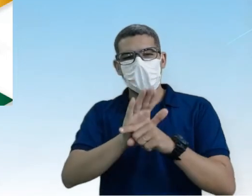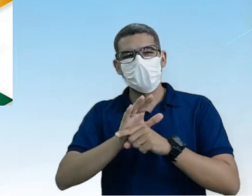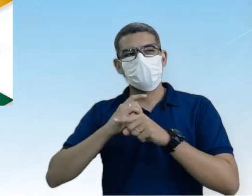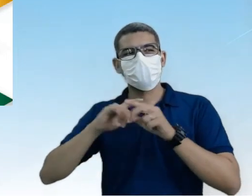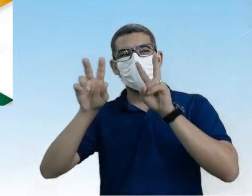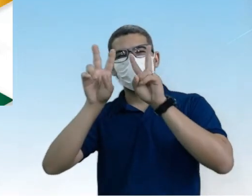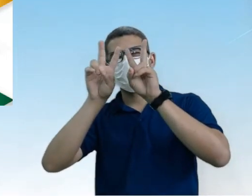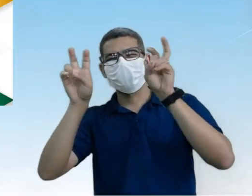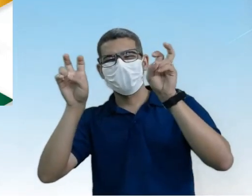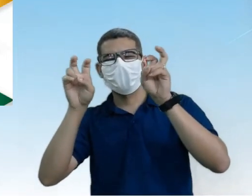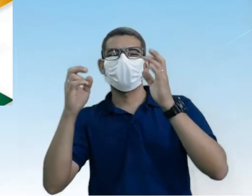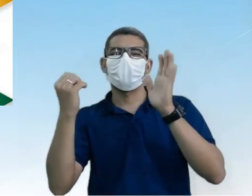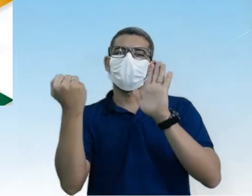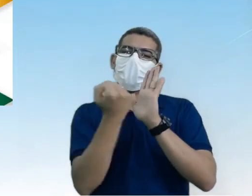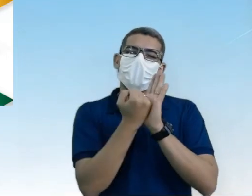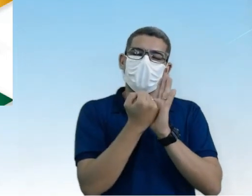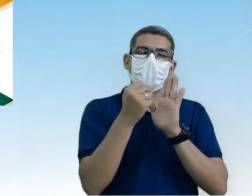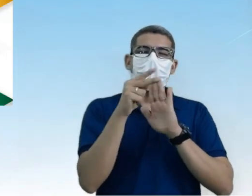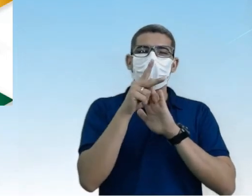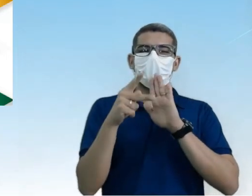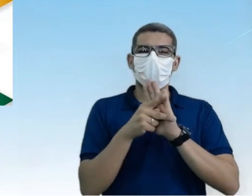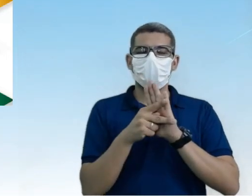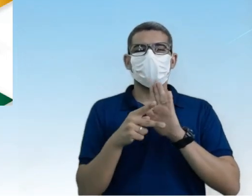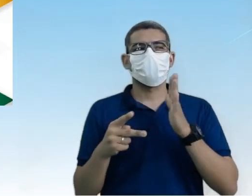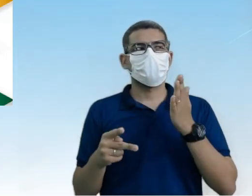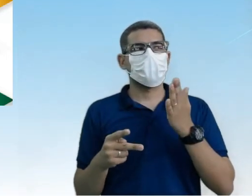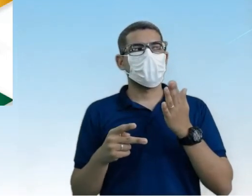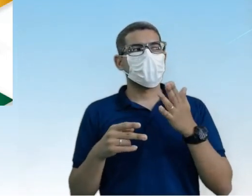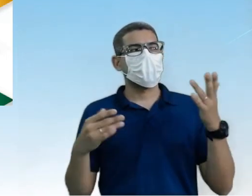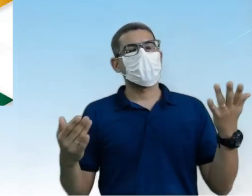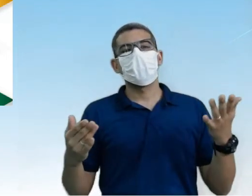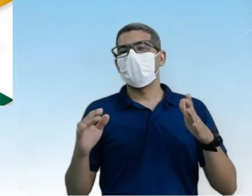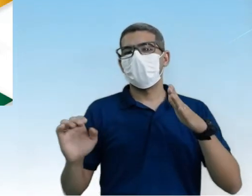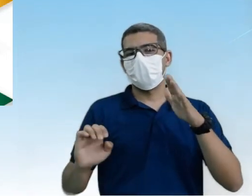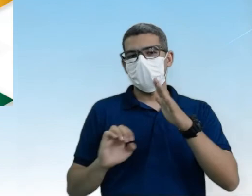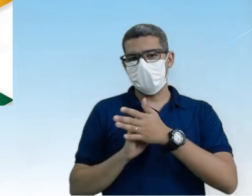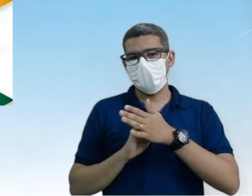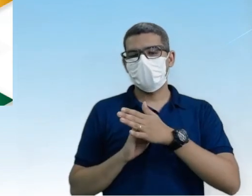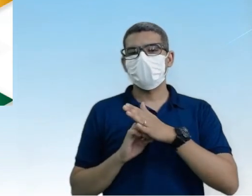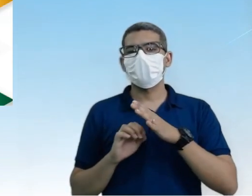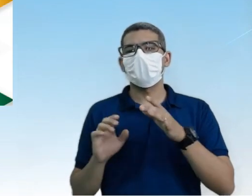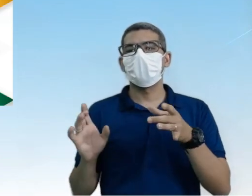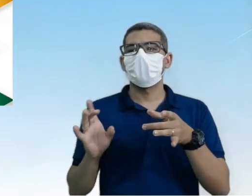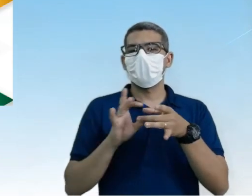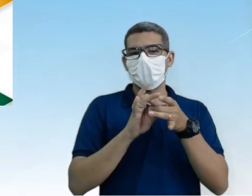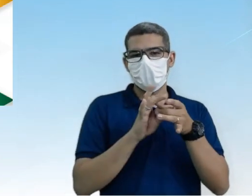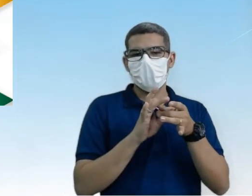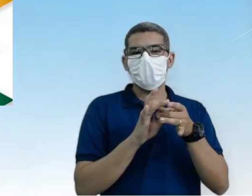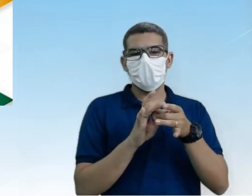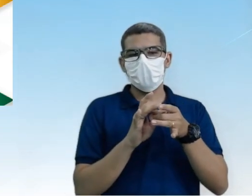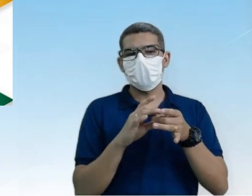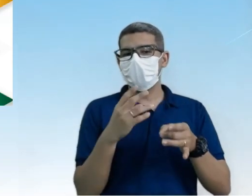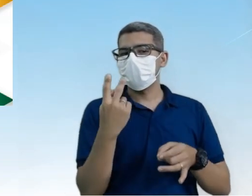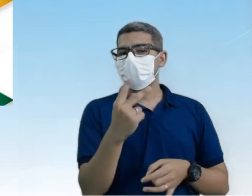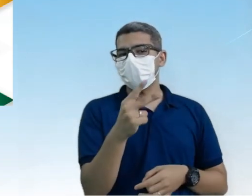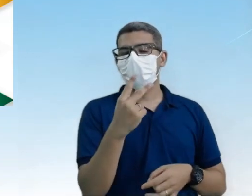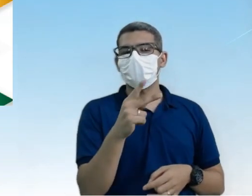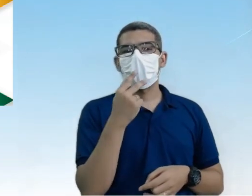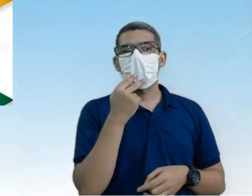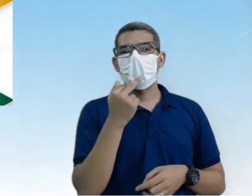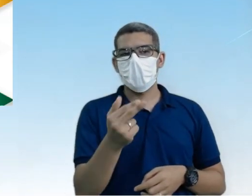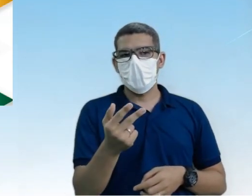uma marca, que pode ser de um projeto, a marca de uma determinada empresa, e vinculado também à sua